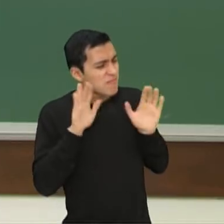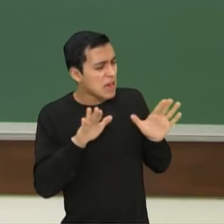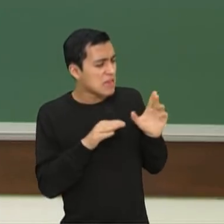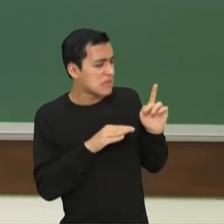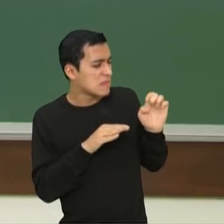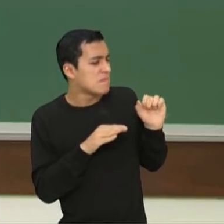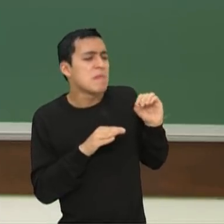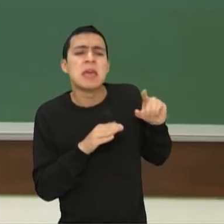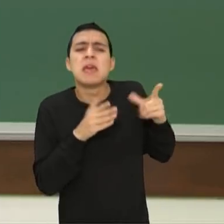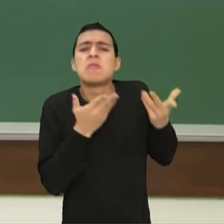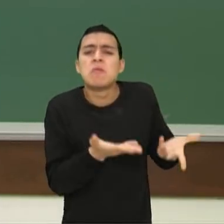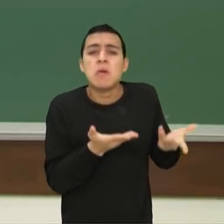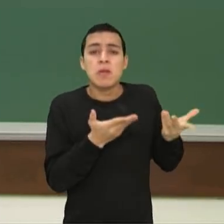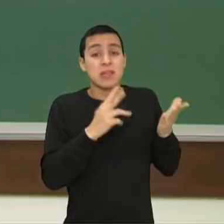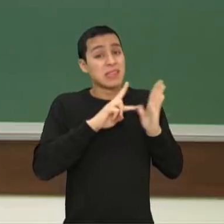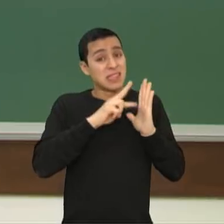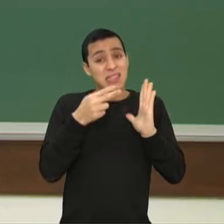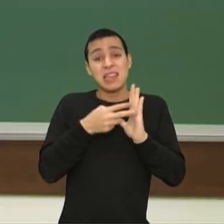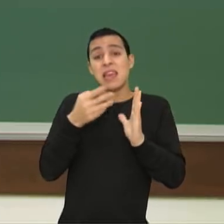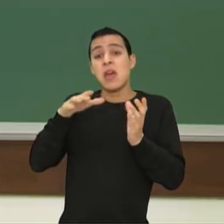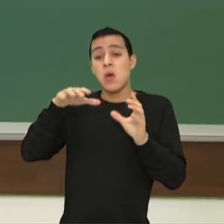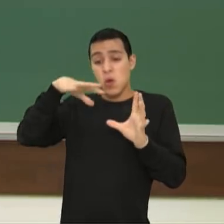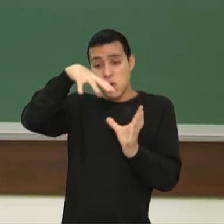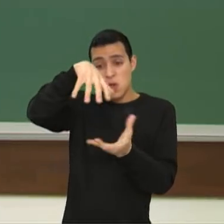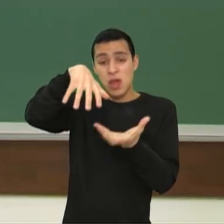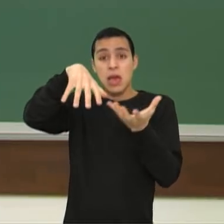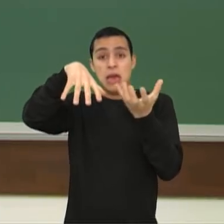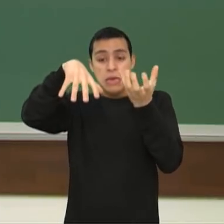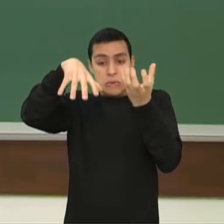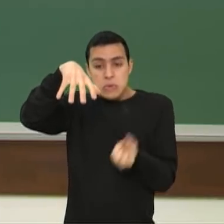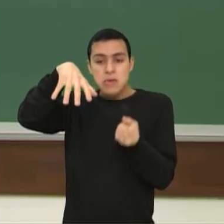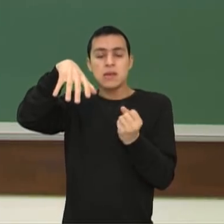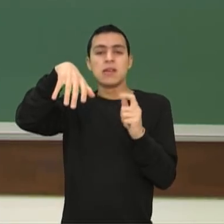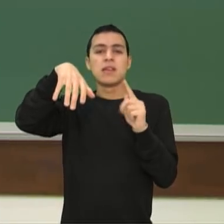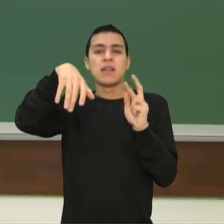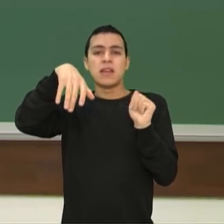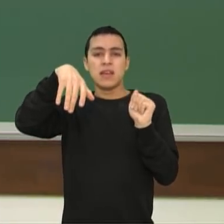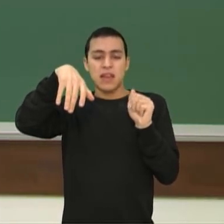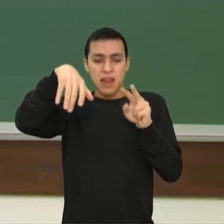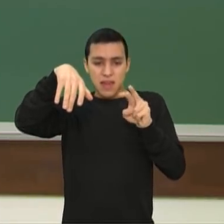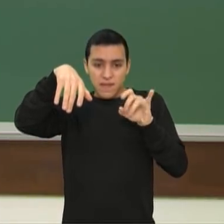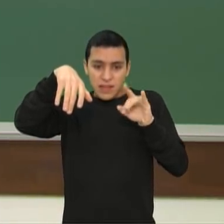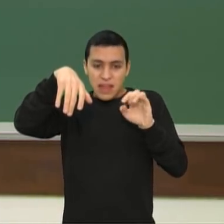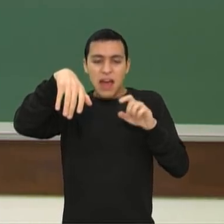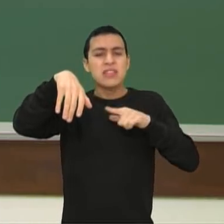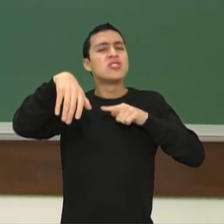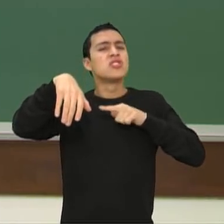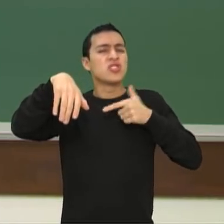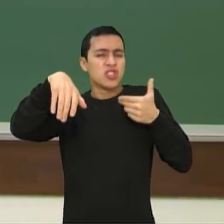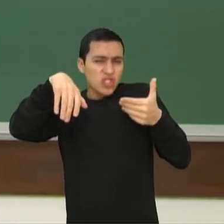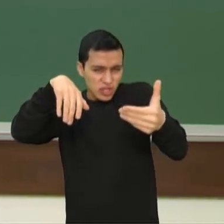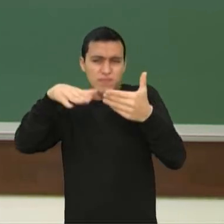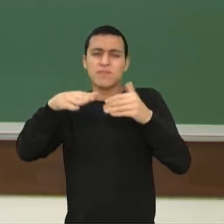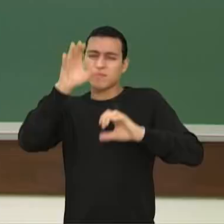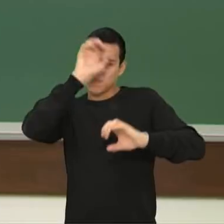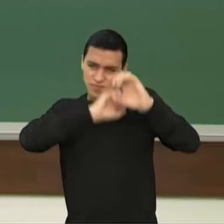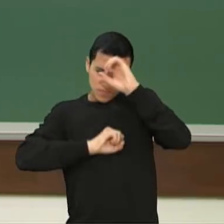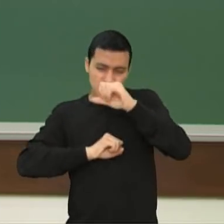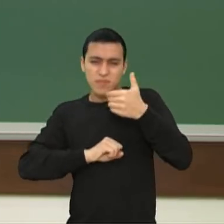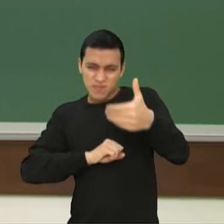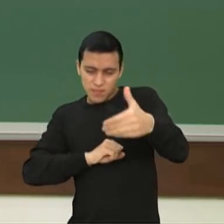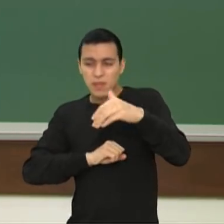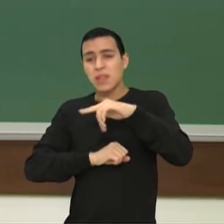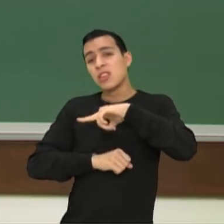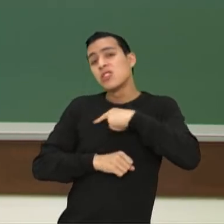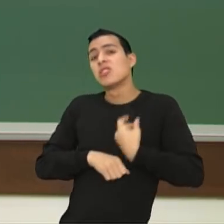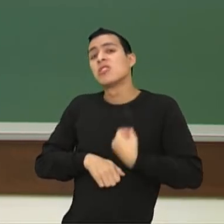Ele está relacionado com a gravidade do nosso planeta. Então, existe uma força, vocês vão aprender isso mais para frente. Existe